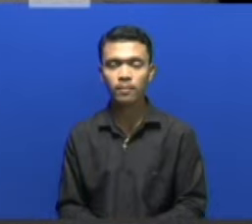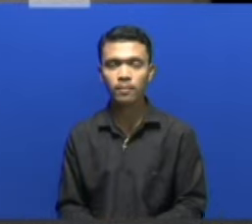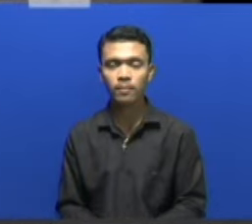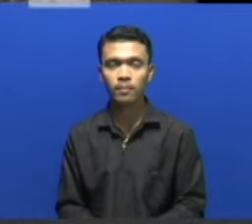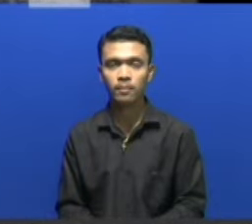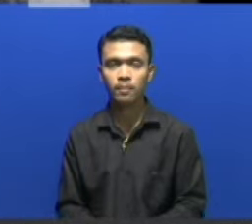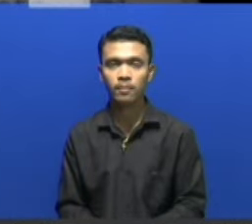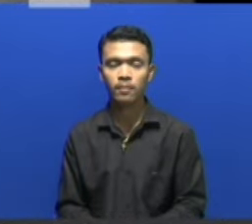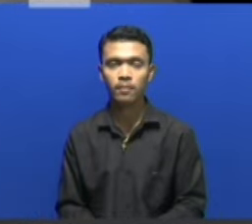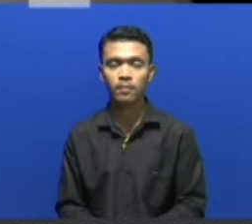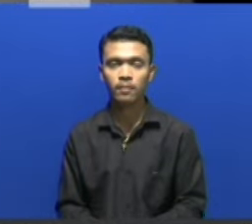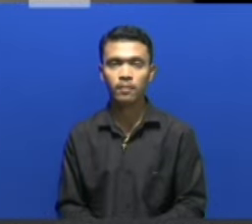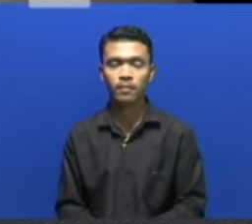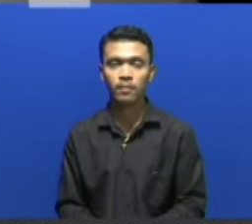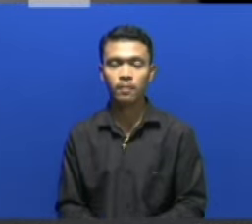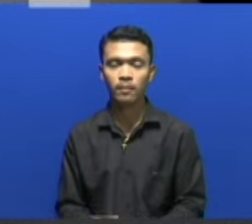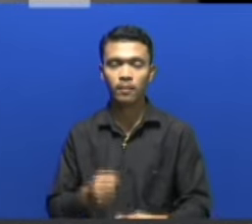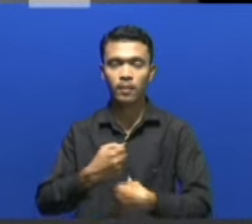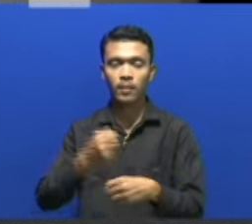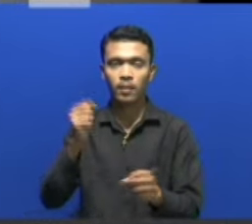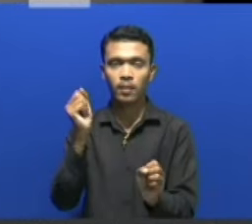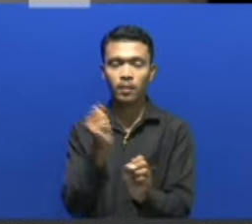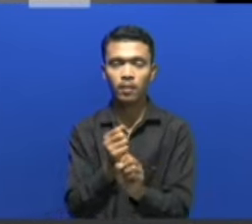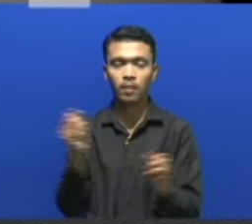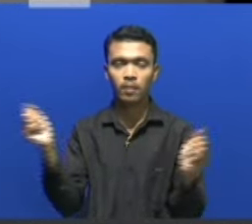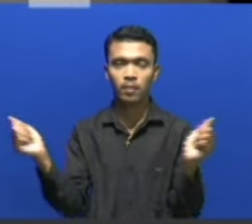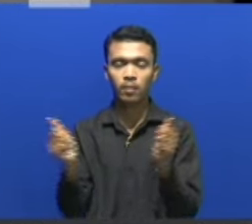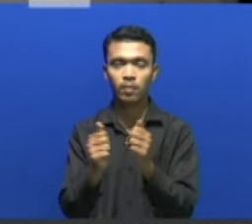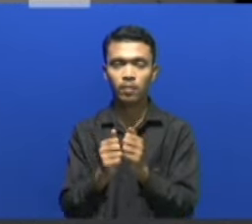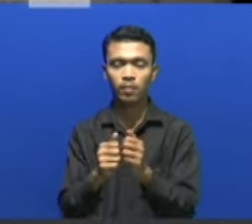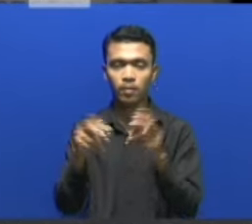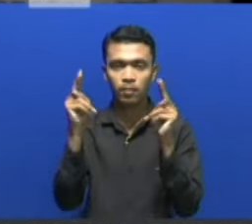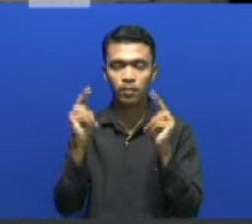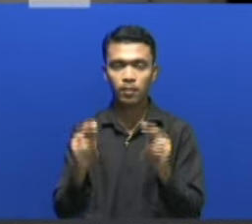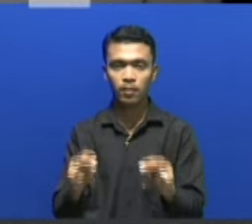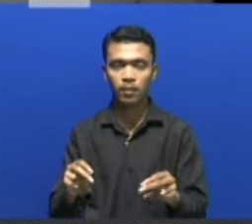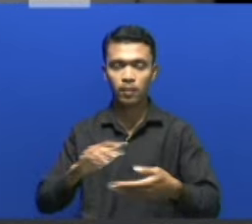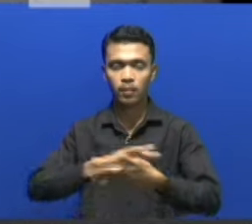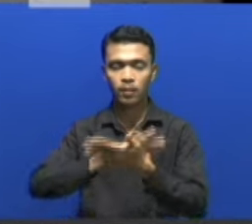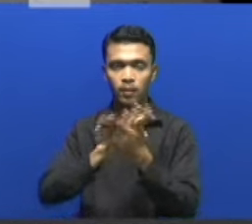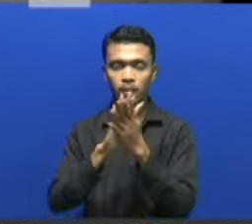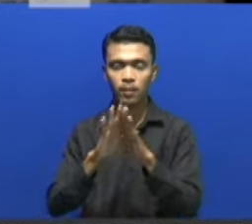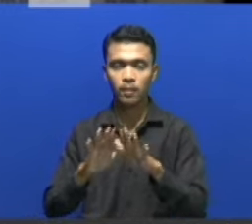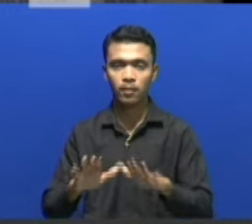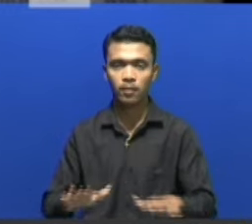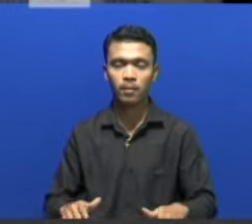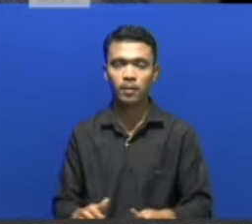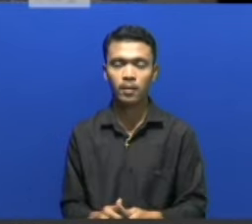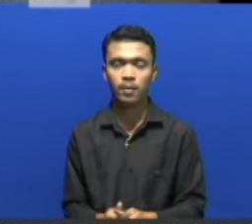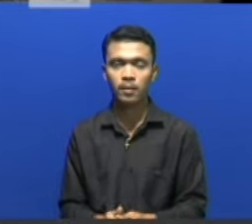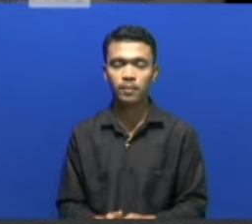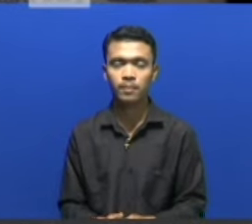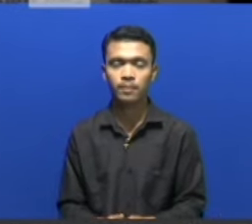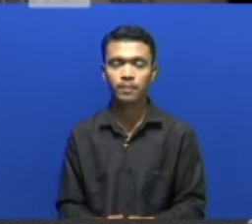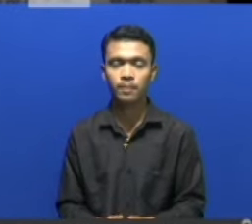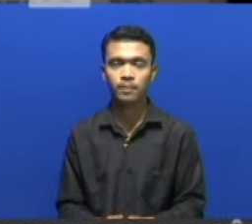pilox ba da dala tunda sama be itala halo ho situasan ne be mak tengi atensau ita pinte ya satinang